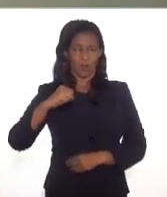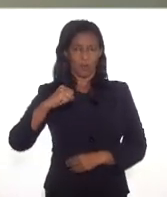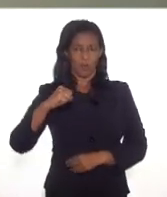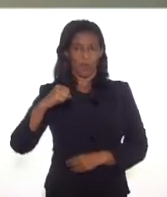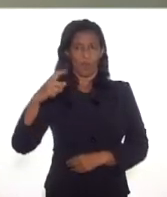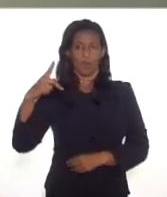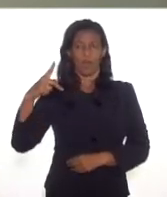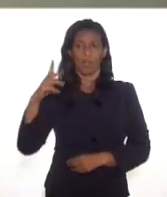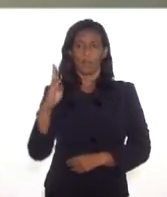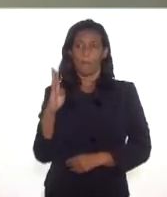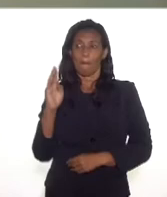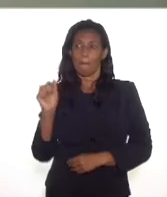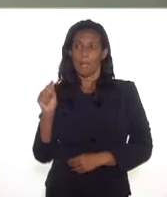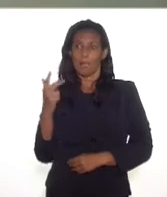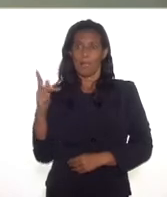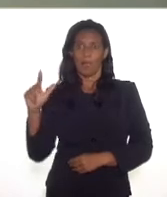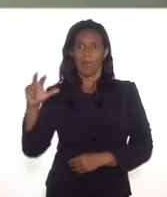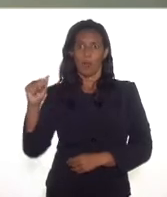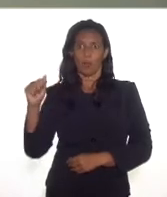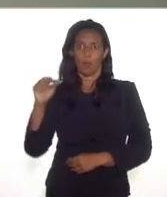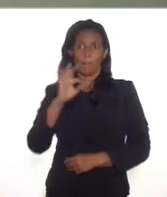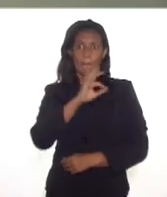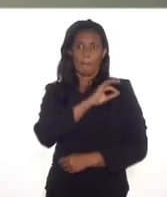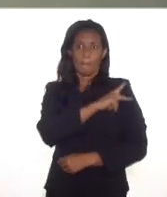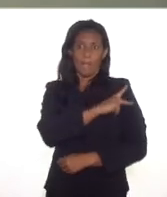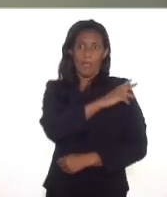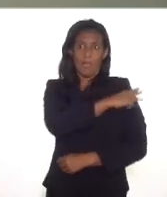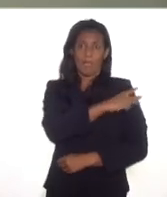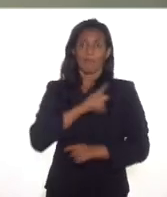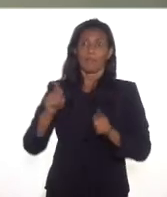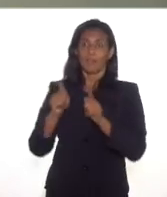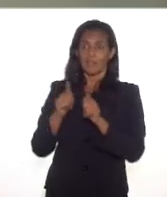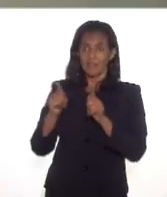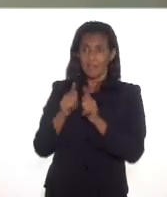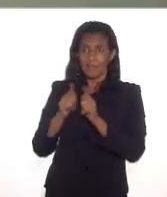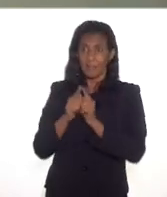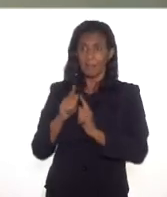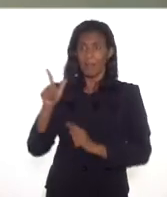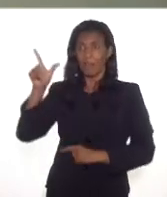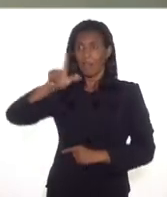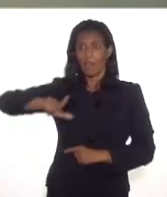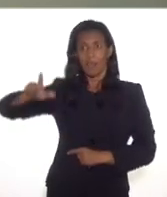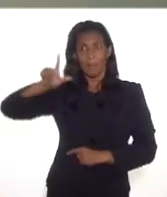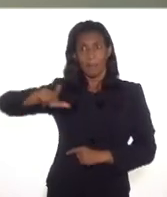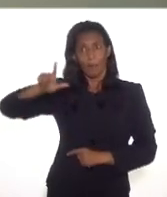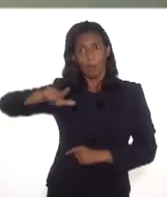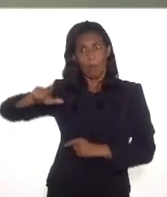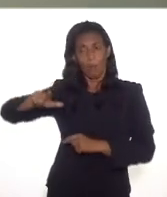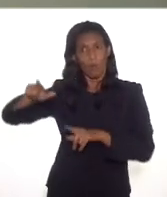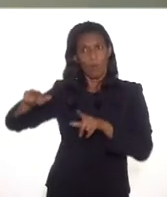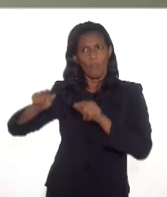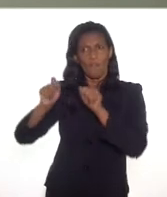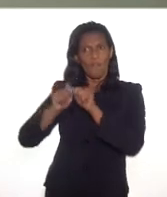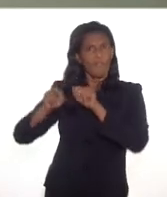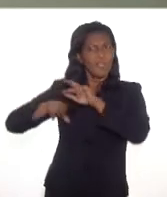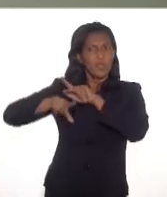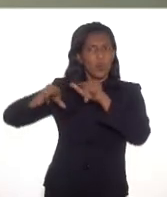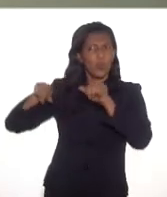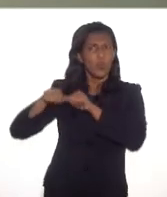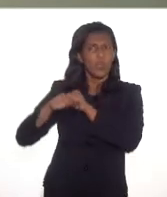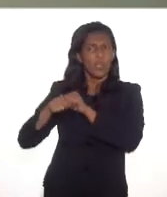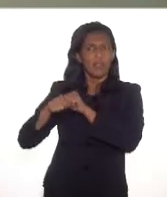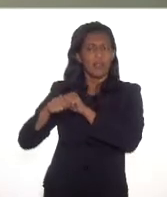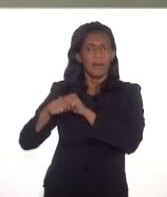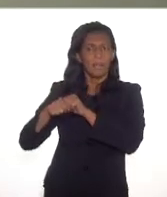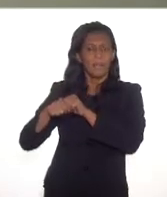no Leblon. E fazer ali, não é um pirulito, não, deputada. Fazer muitos